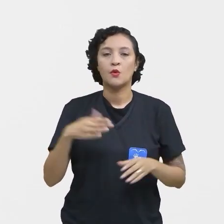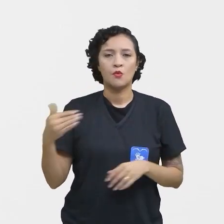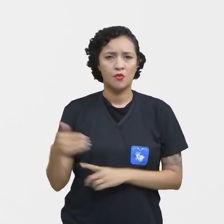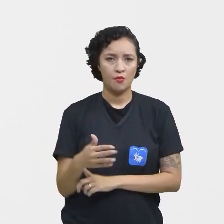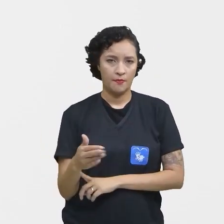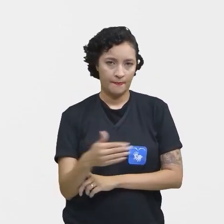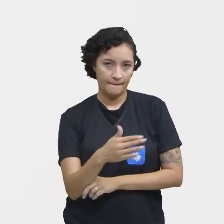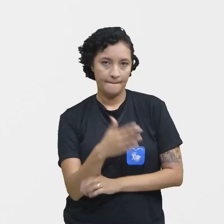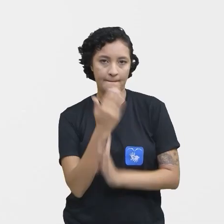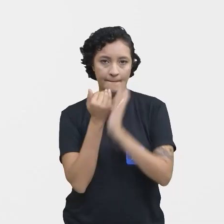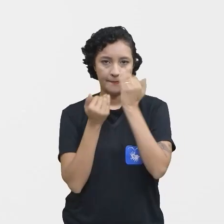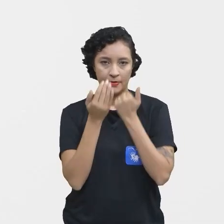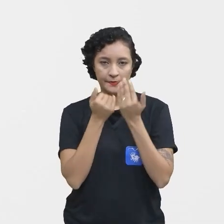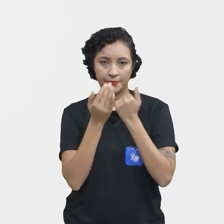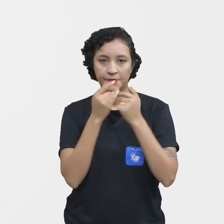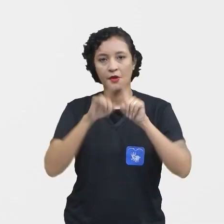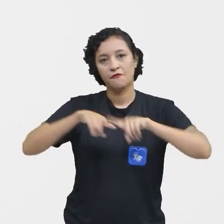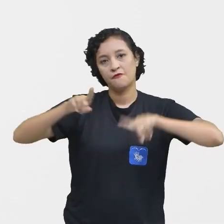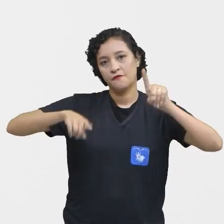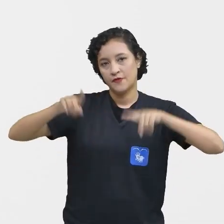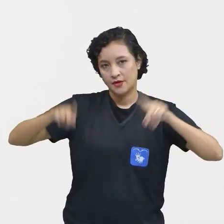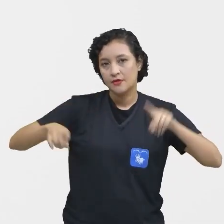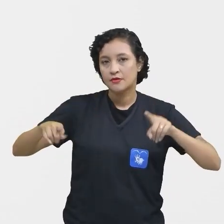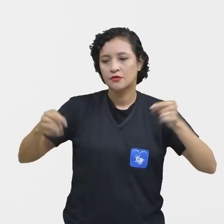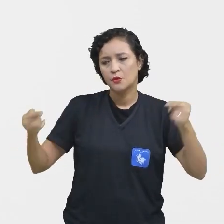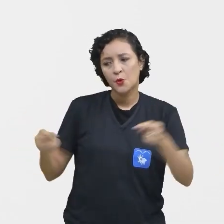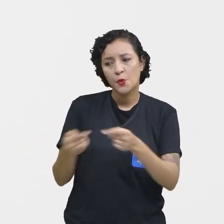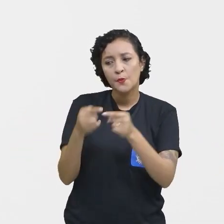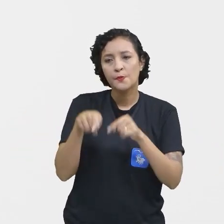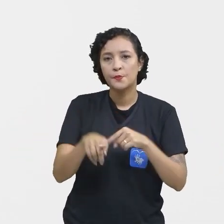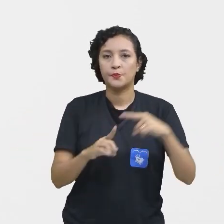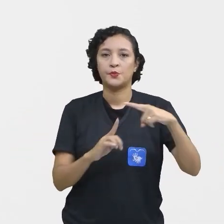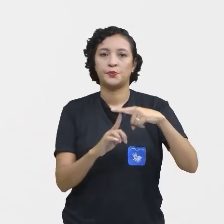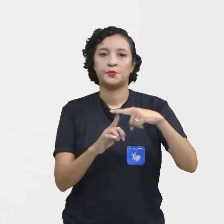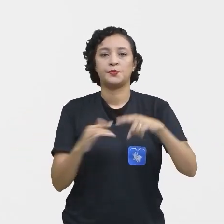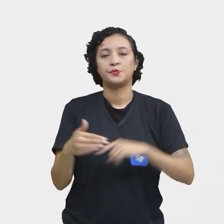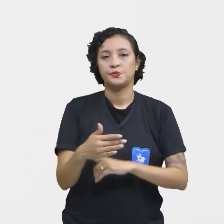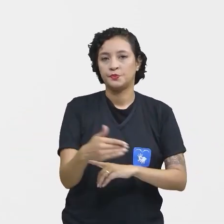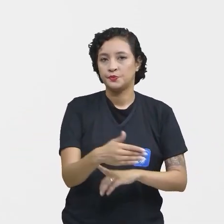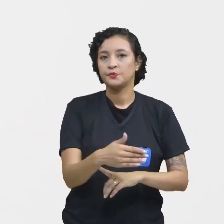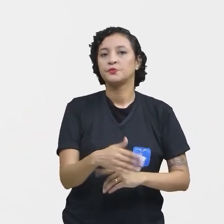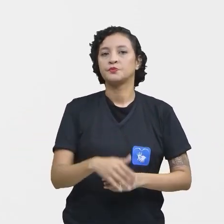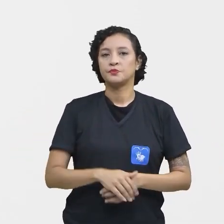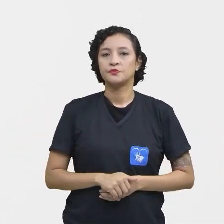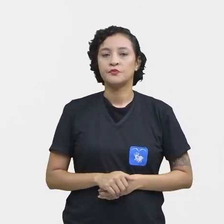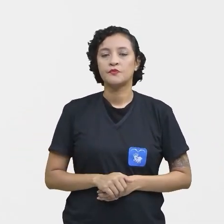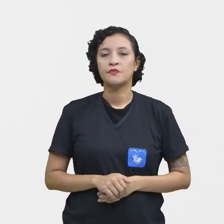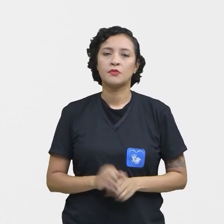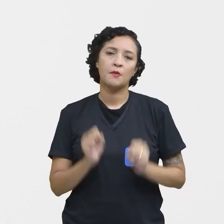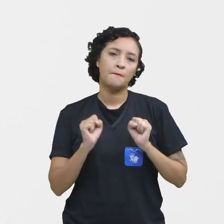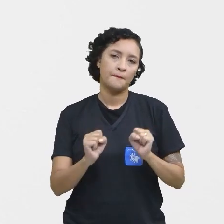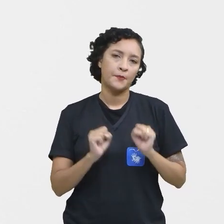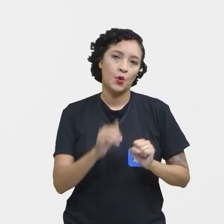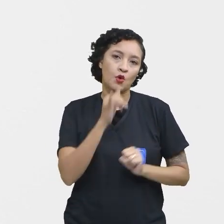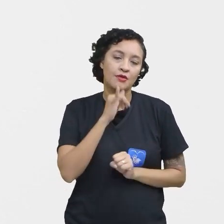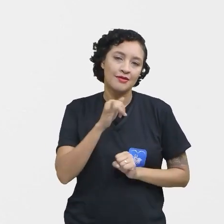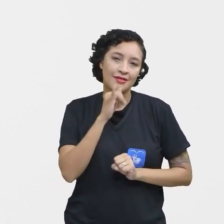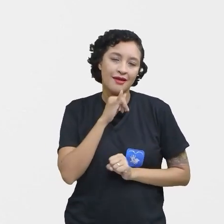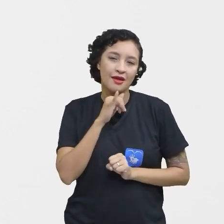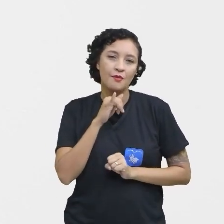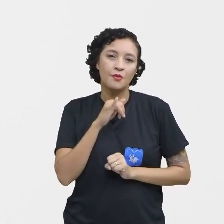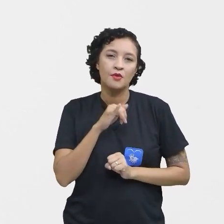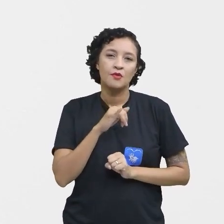pode ser tanto de outros peixes como de algas, né? Por exemplo, a baleia ela se alimenta de